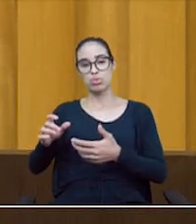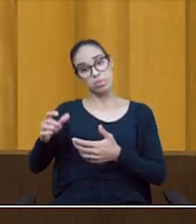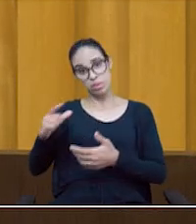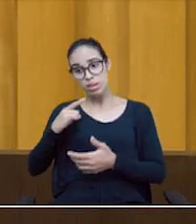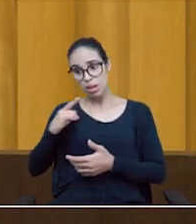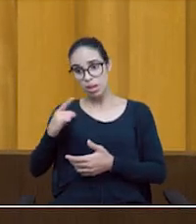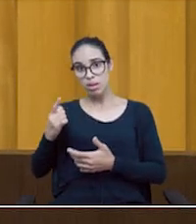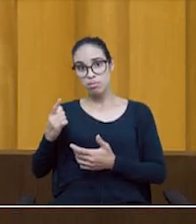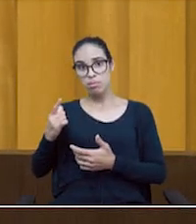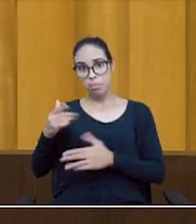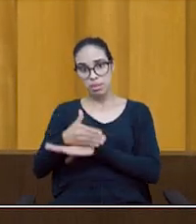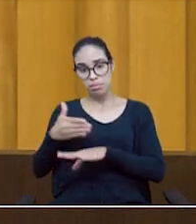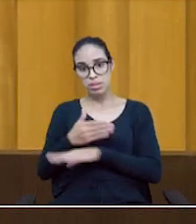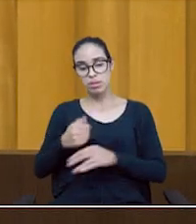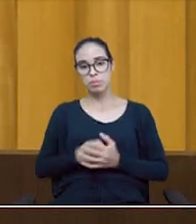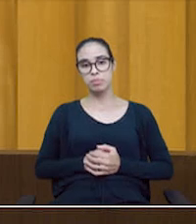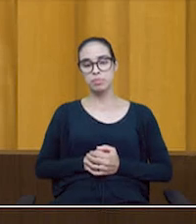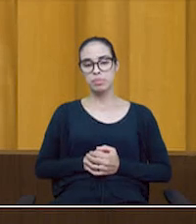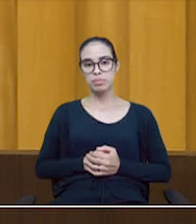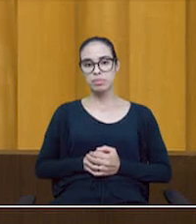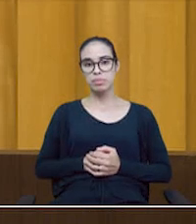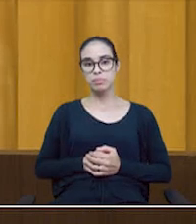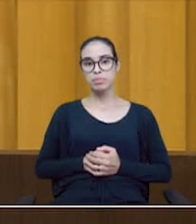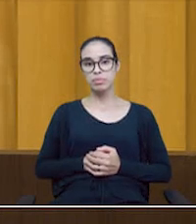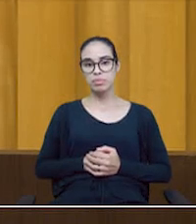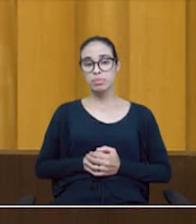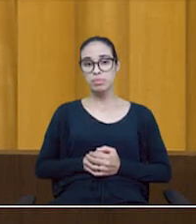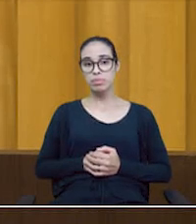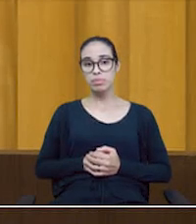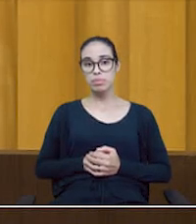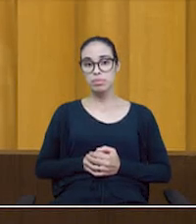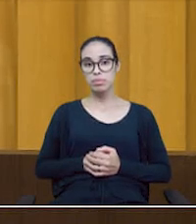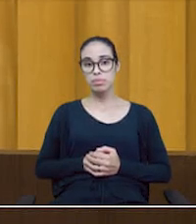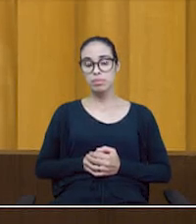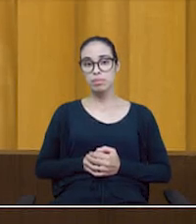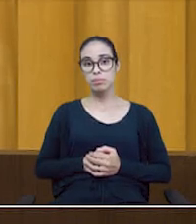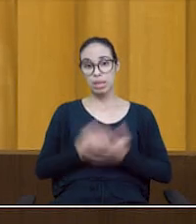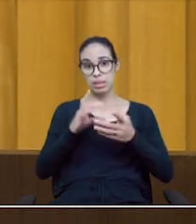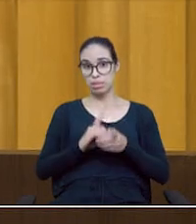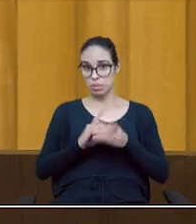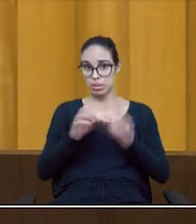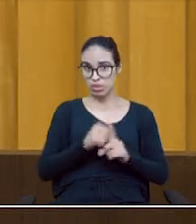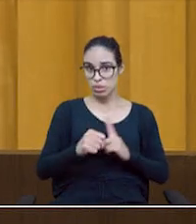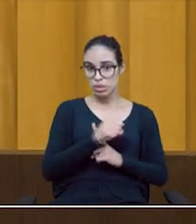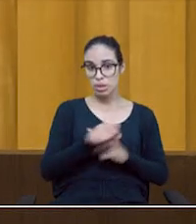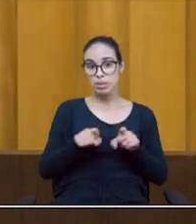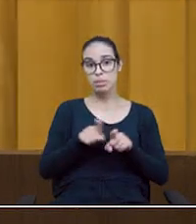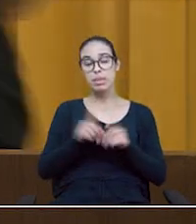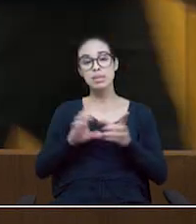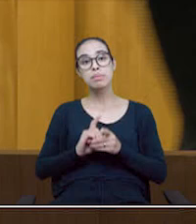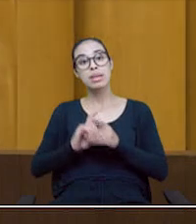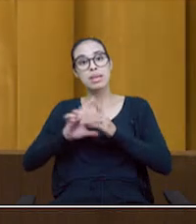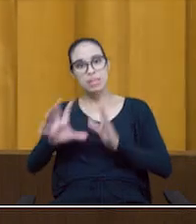No processo de advento da democracia social como corolário da democracia política, faz-se imperioso